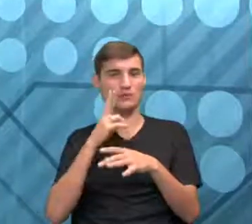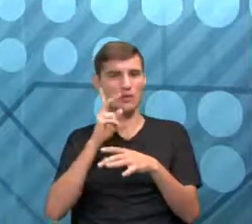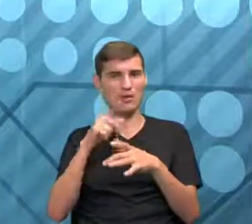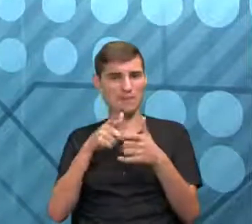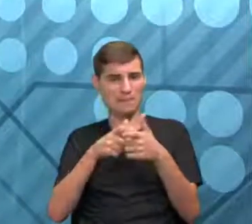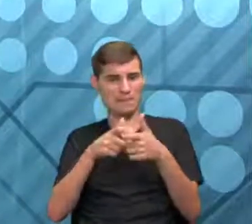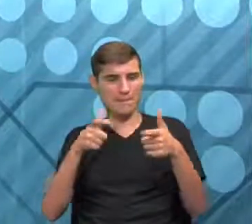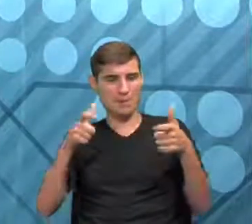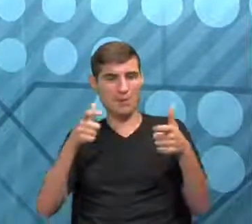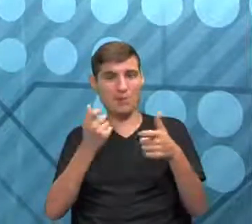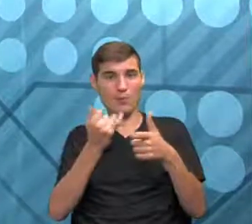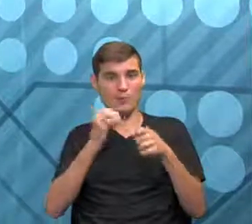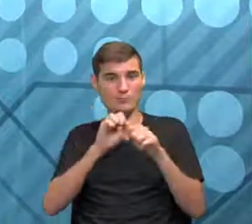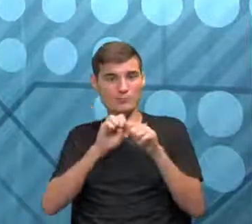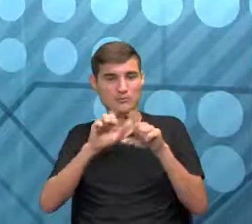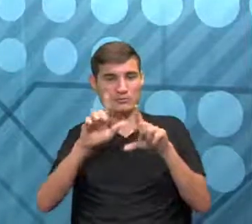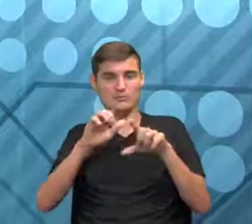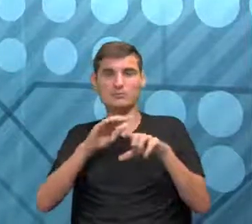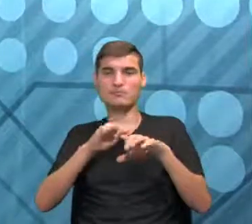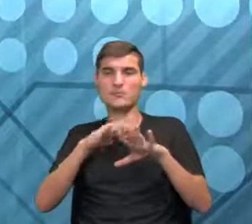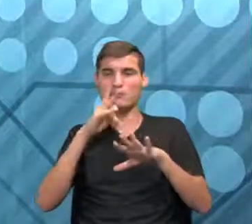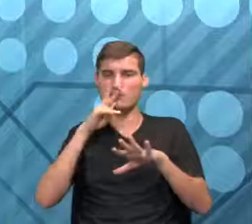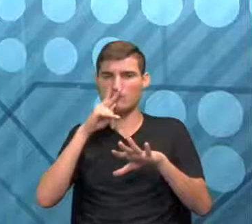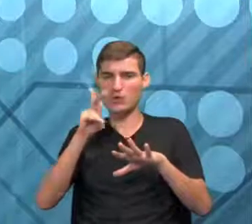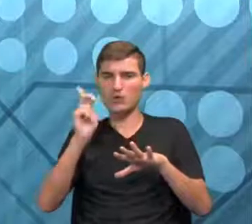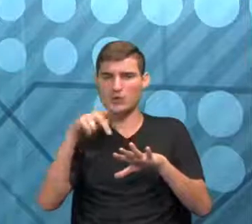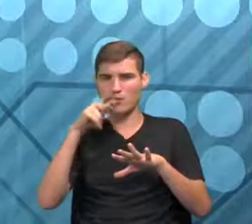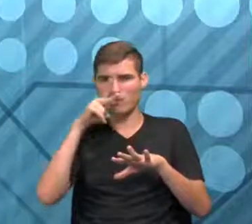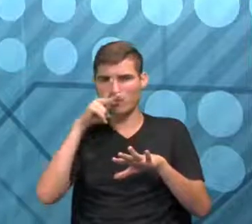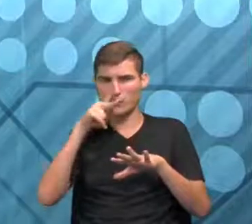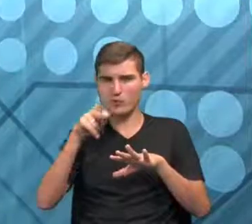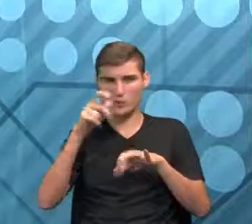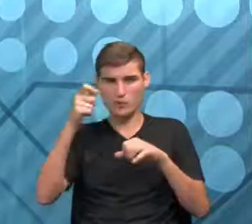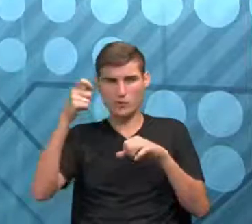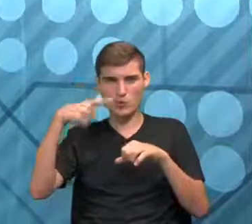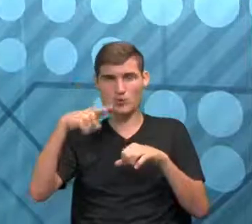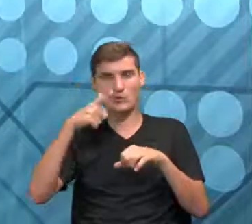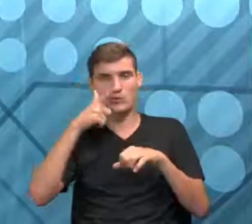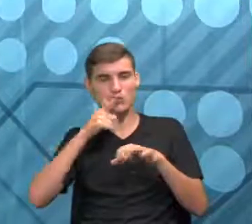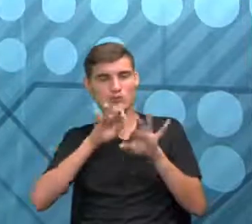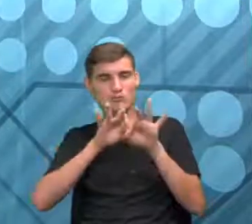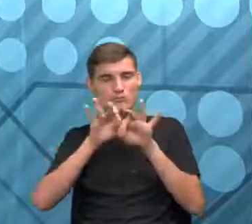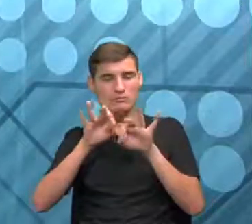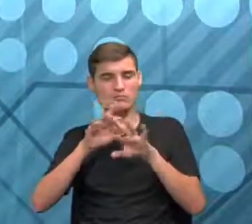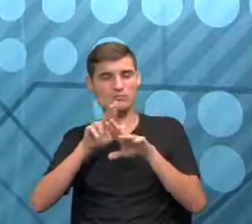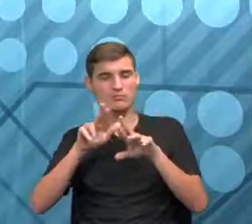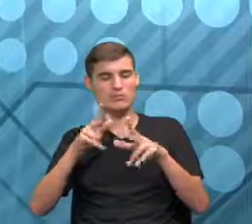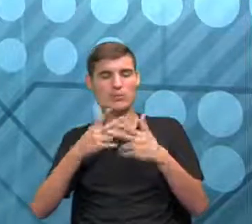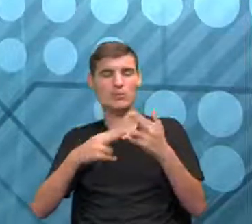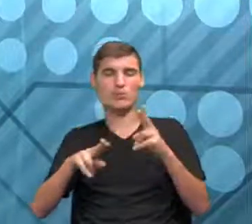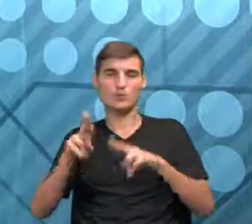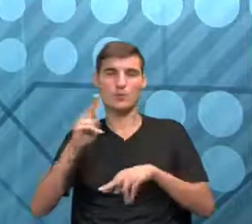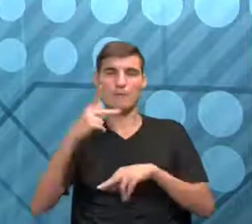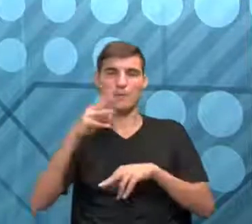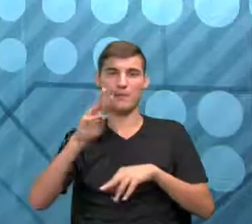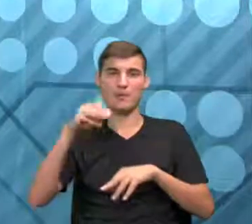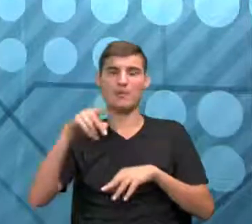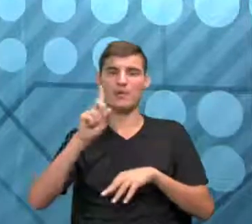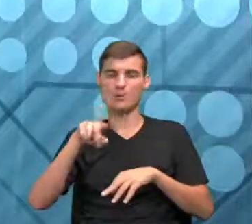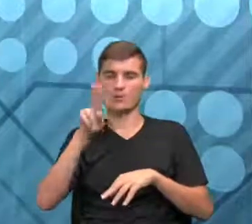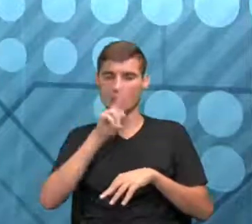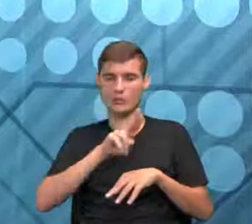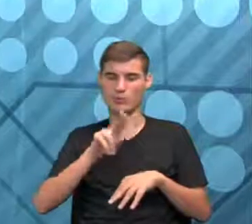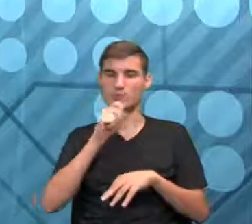maior o meu pulso, maior é a intensidade do brilho do LED. Então eu consigo modular muitas coisas com o PWM. É uma onda muito